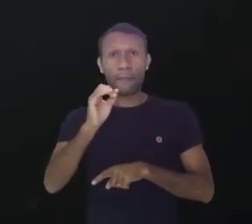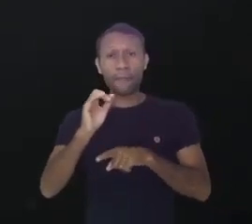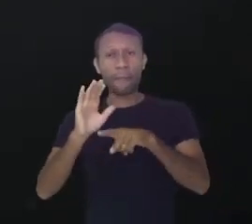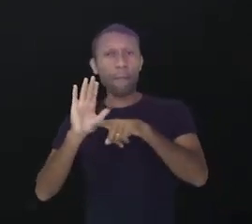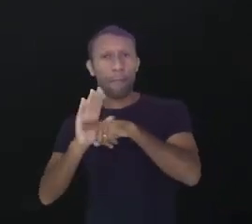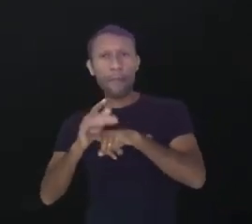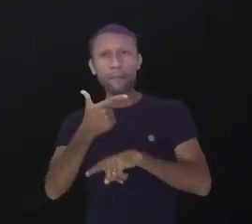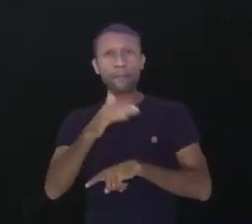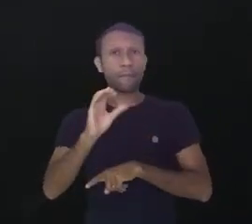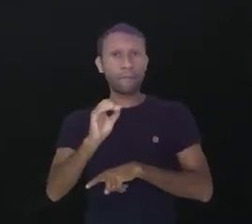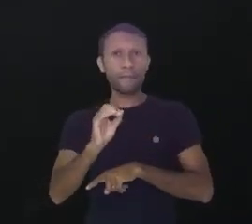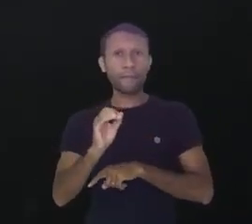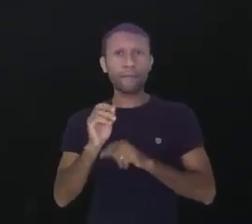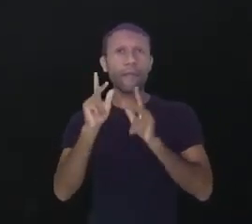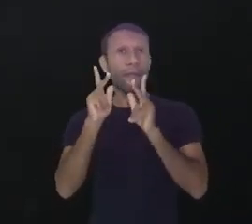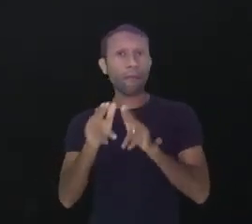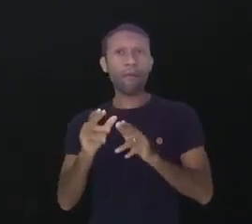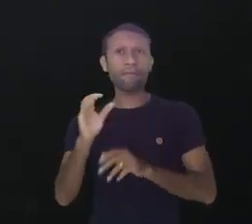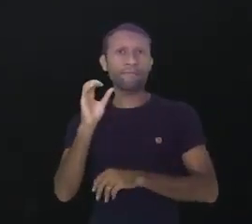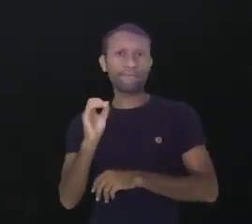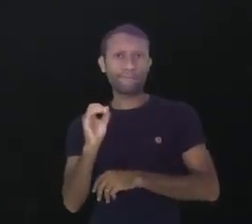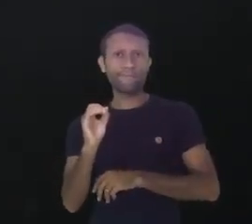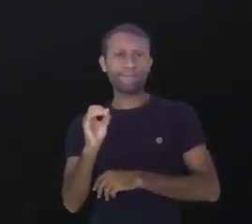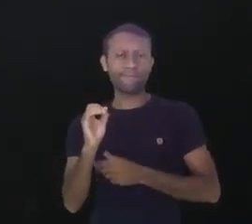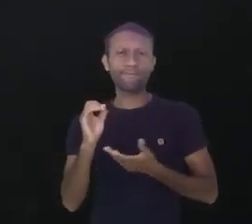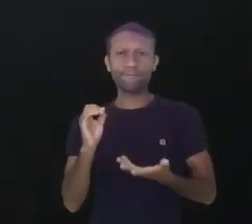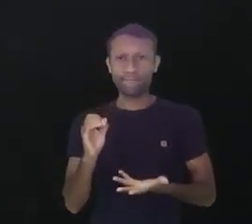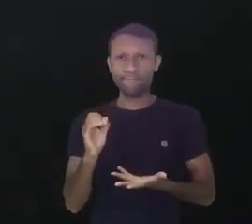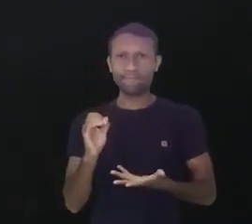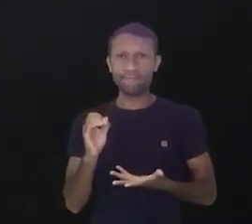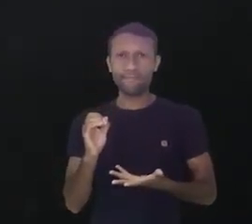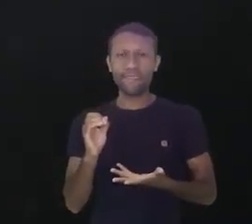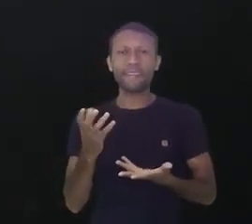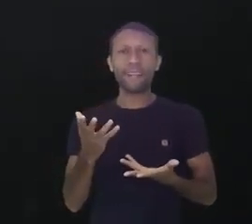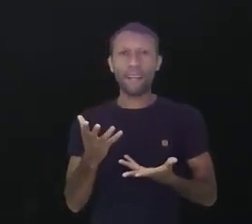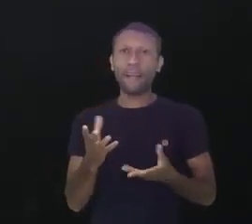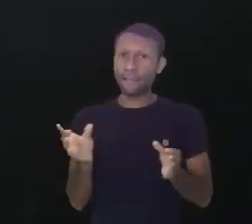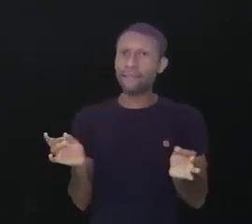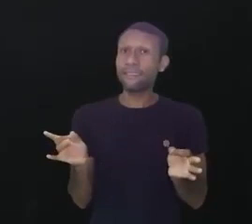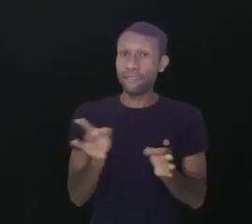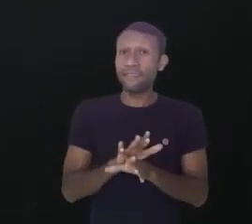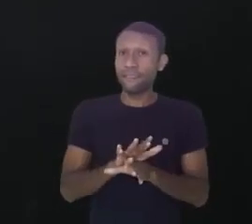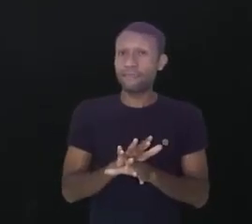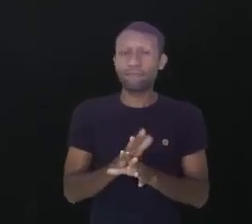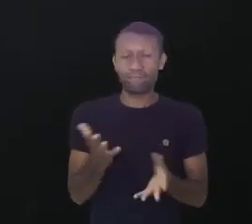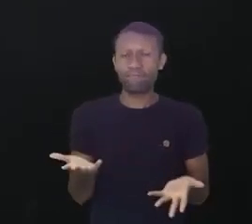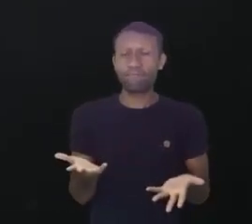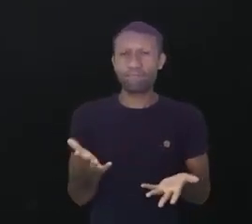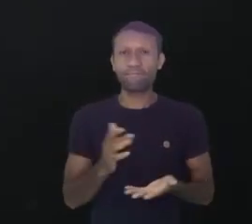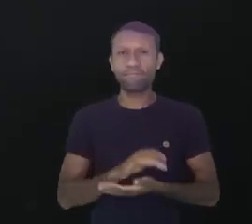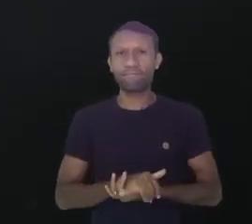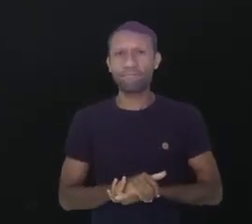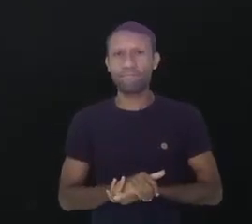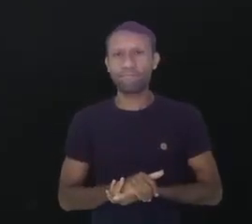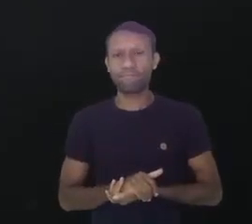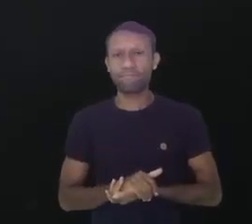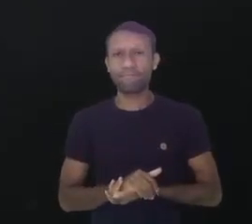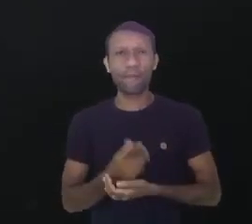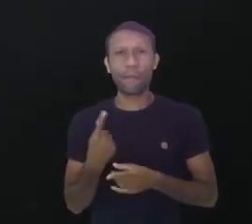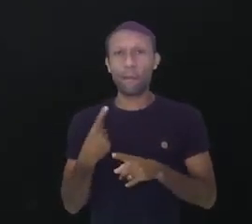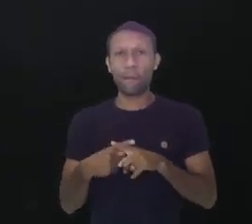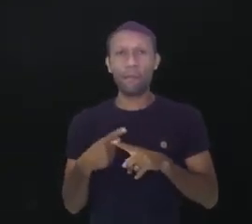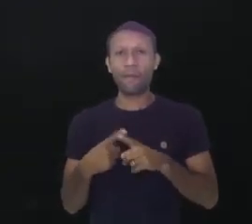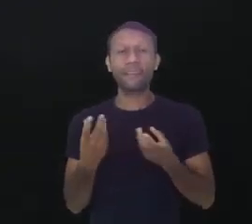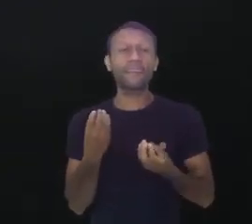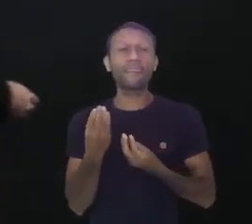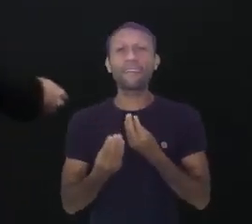20, o nosso resto é igual a 0. Sendo ele igual a 0, automaticamente, então, a nossa divisão aqui acabou.